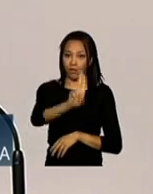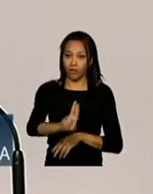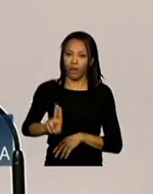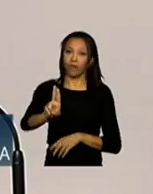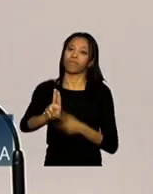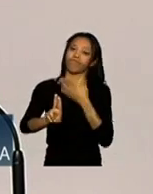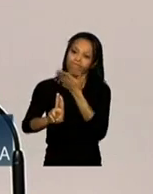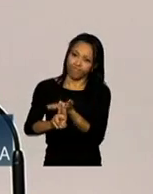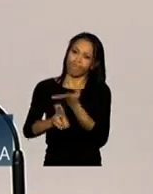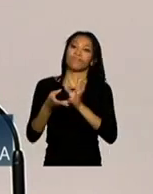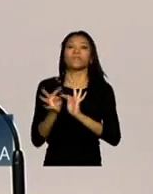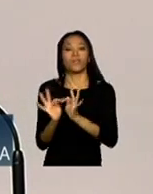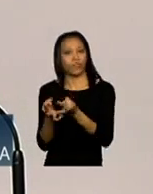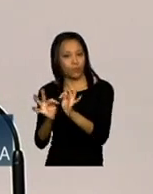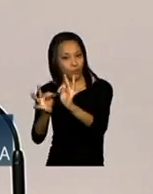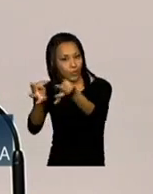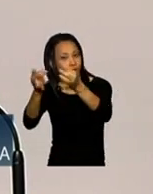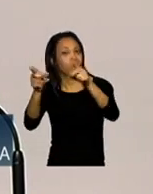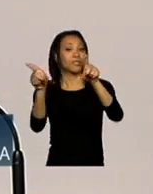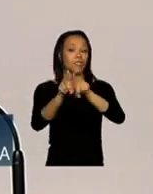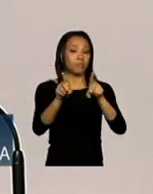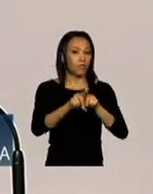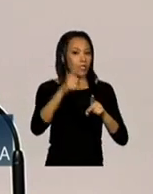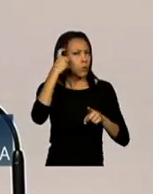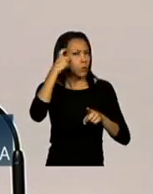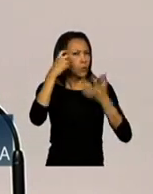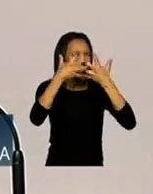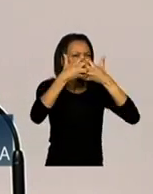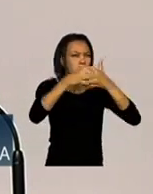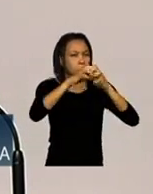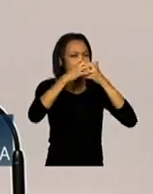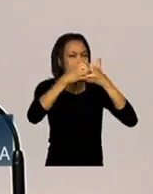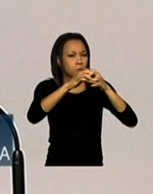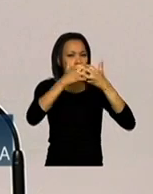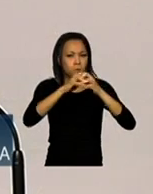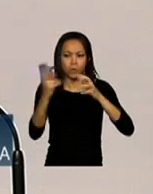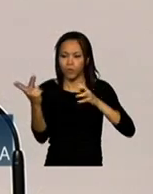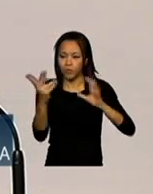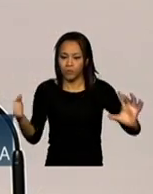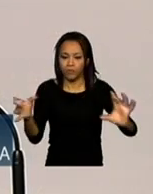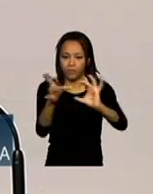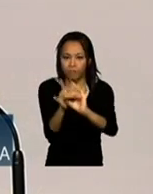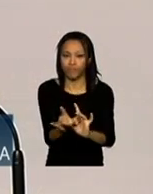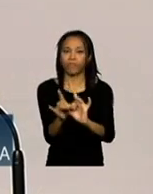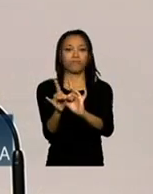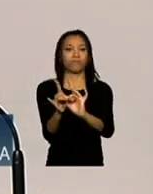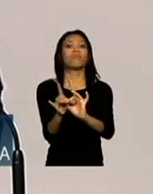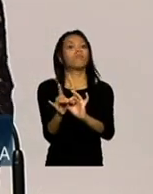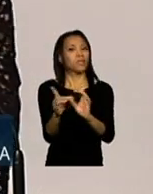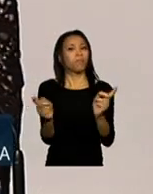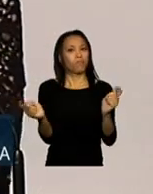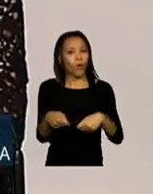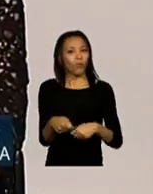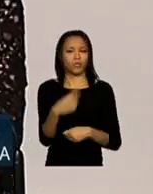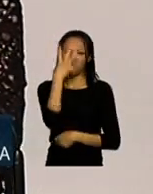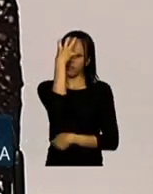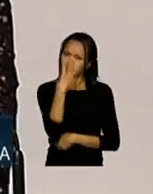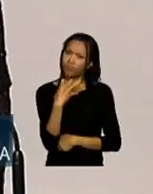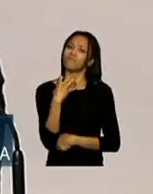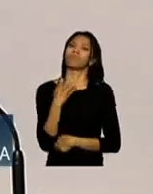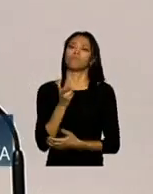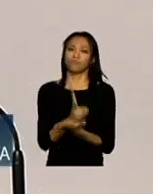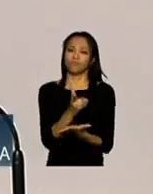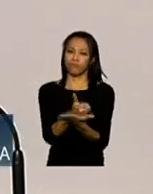a tecnologia quanto a racionalidade para que isso possa ocorrer com a celeridade que o